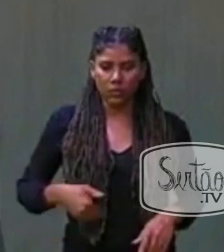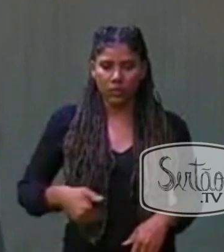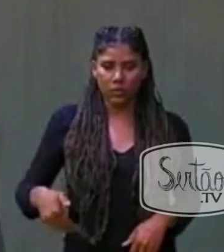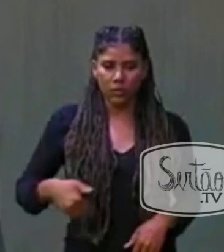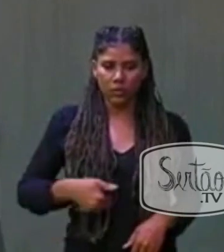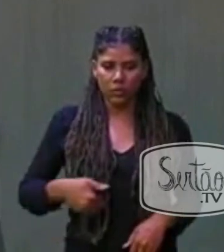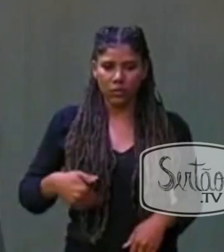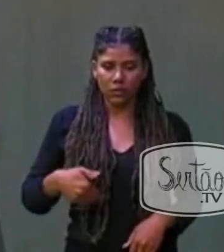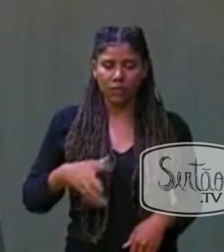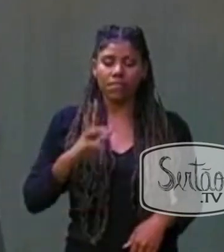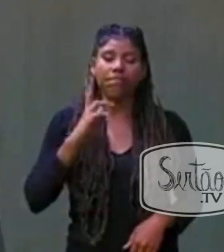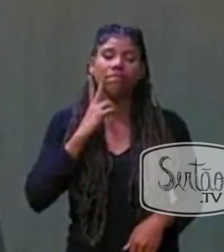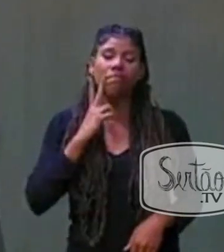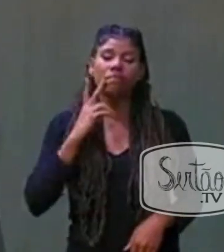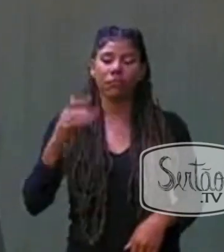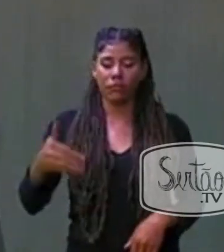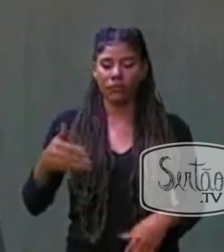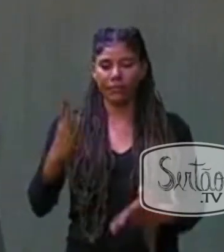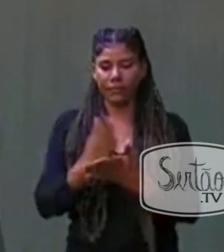Uma política pública